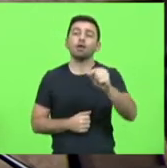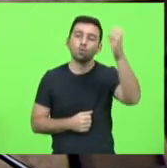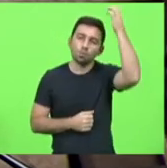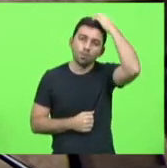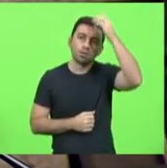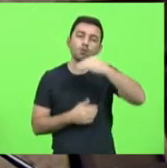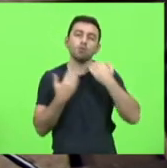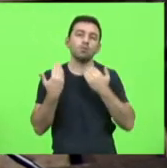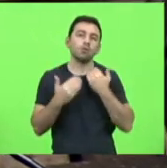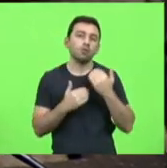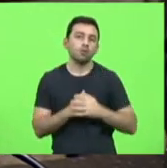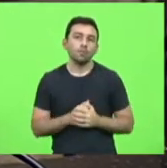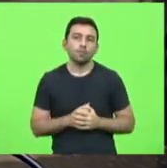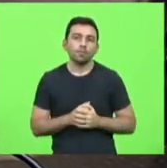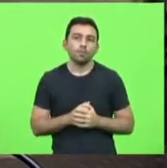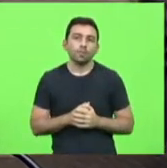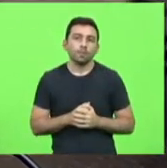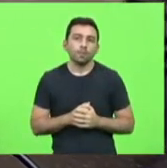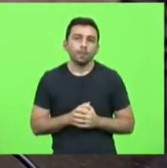mortes?